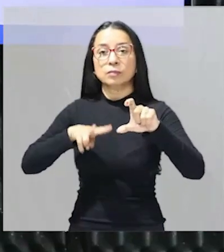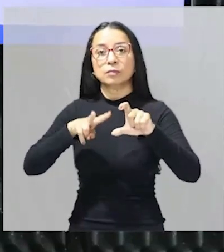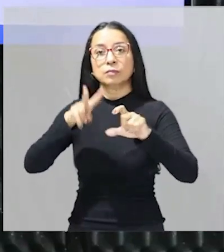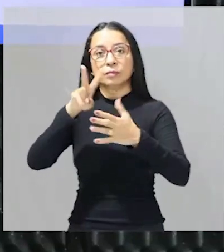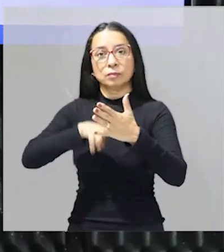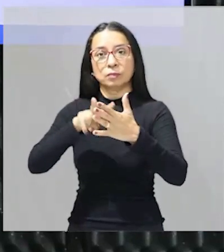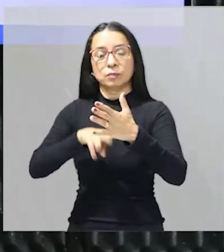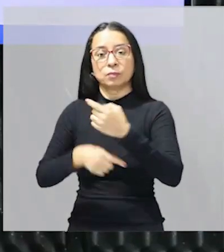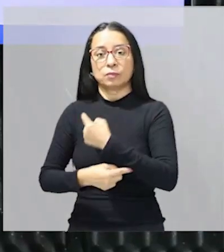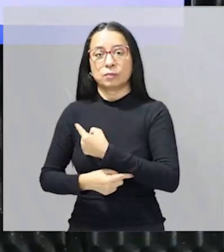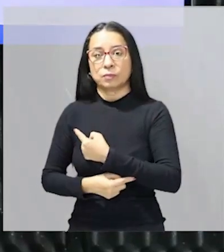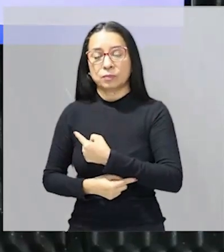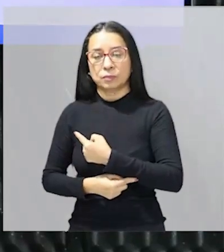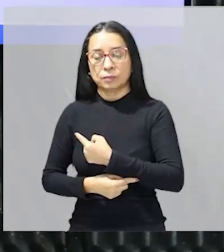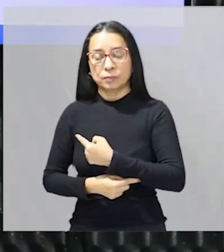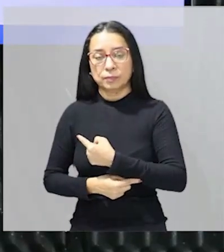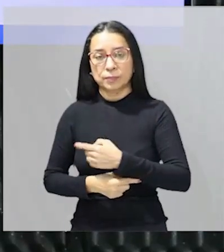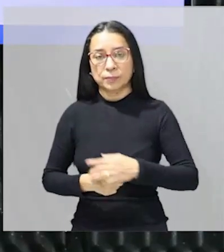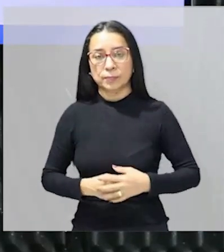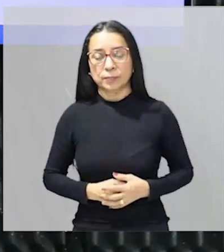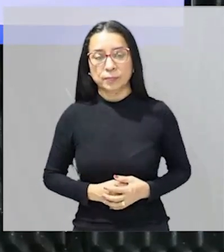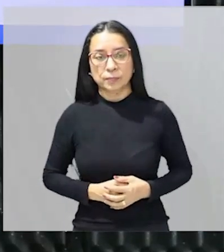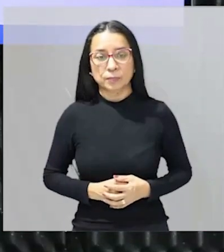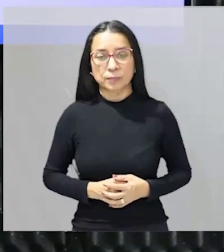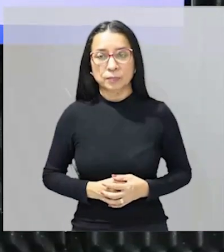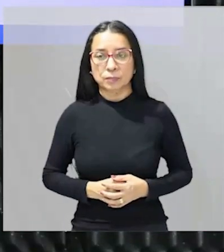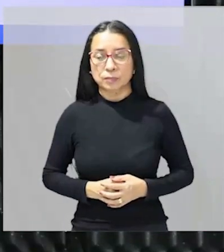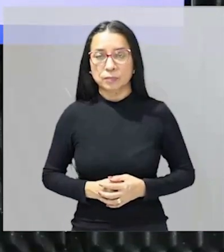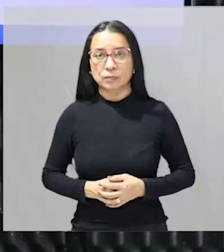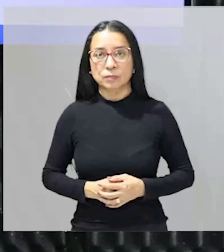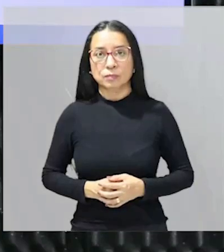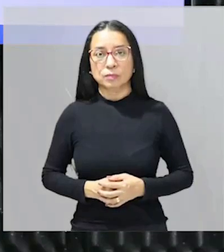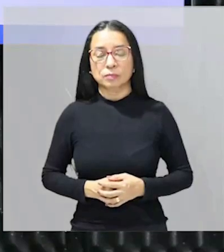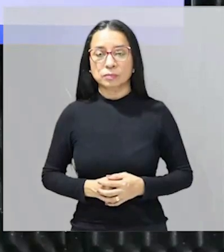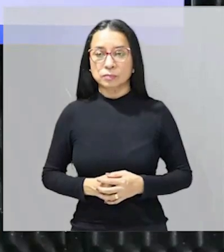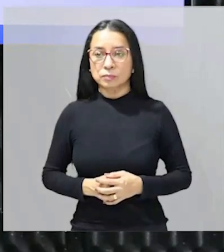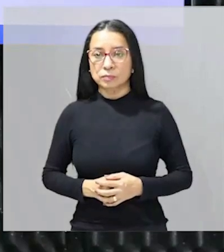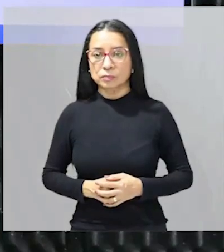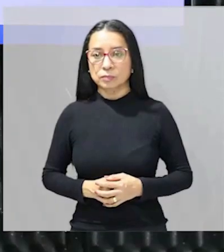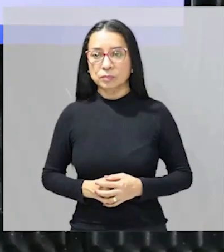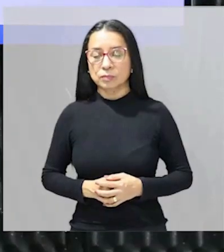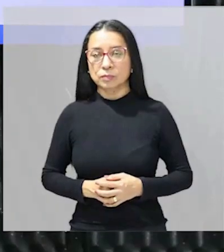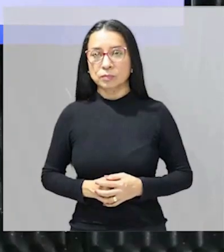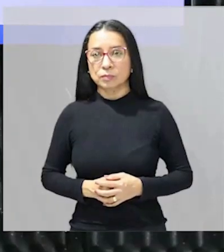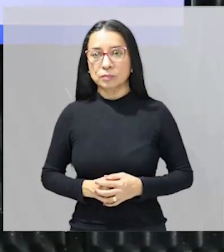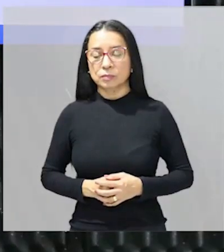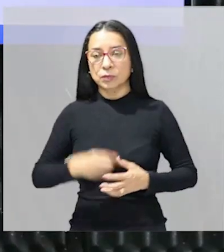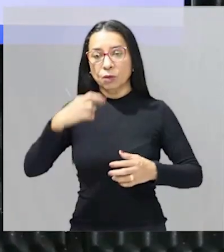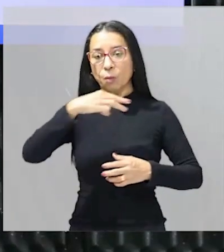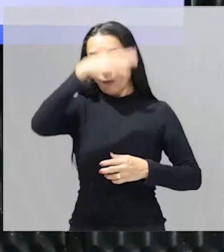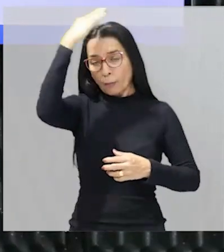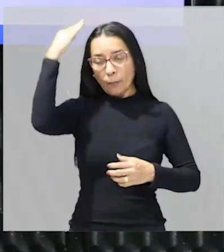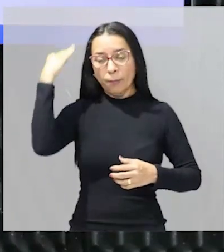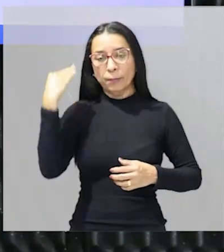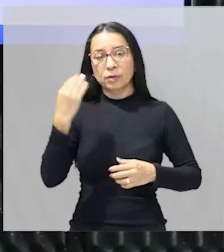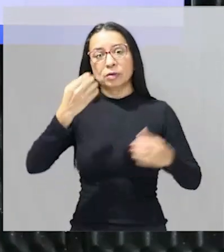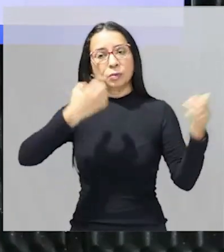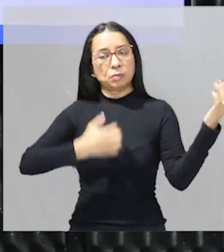uma catedral, como a do México. Então, México, colonização